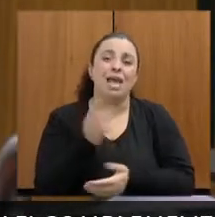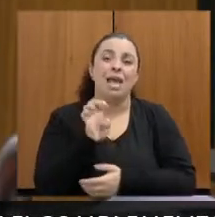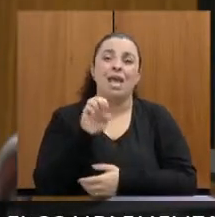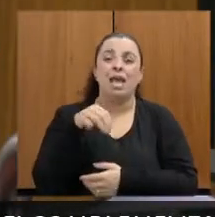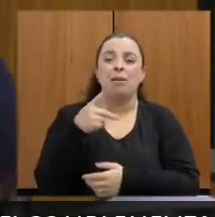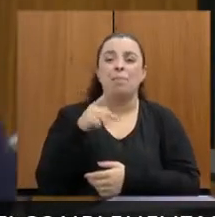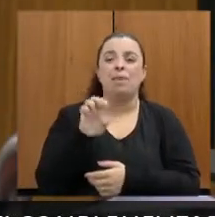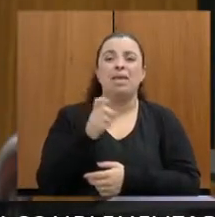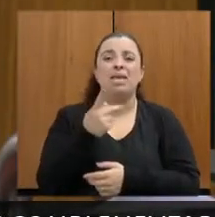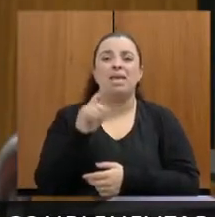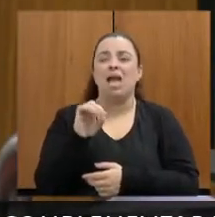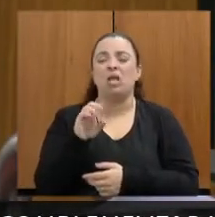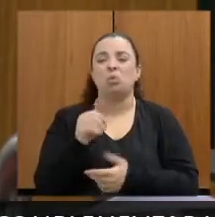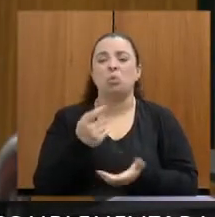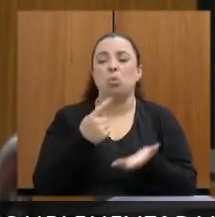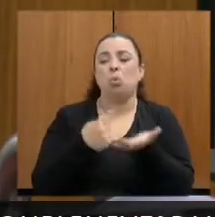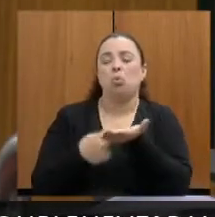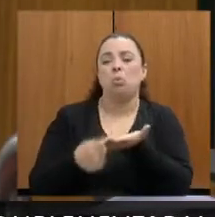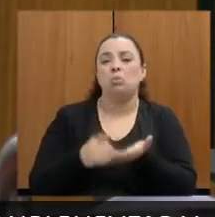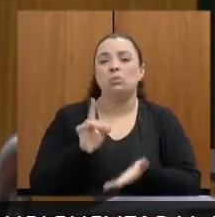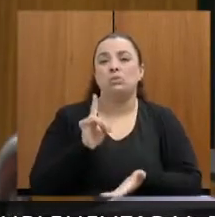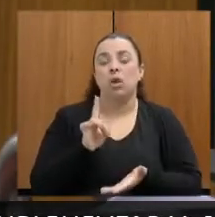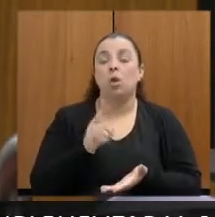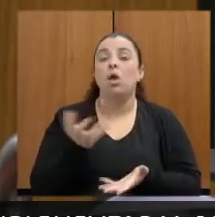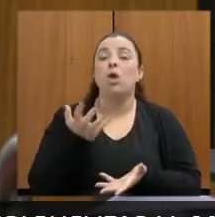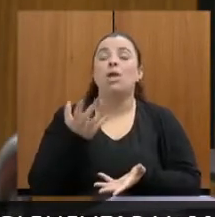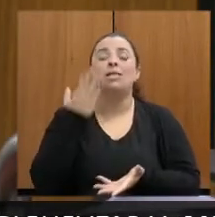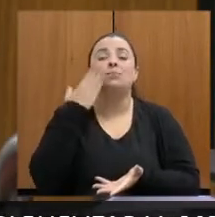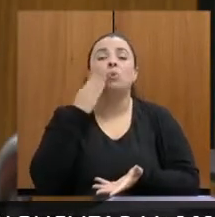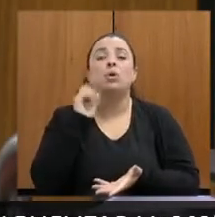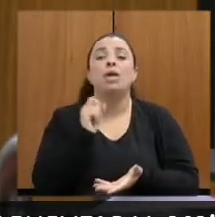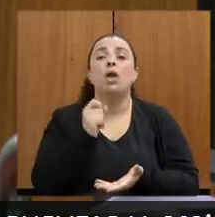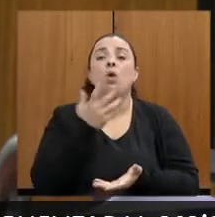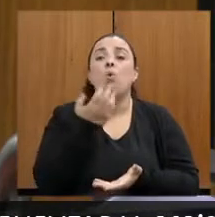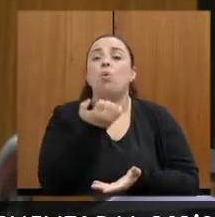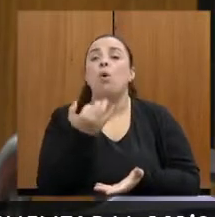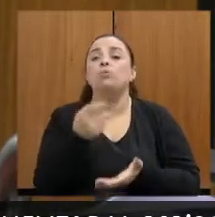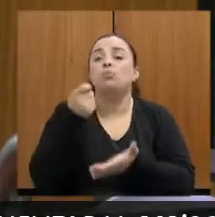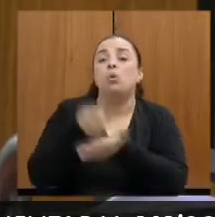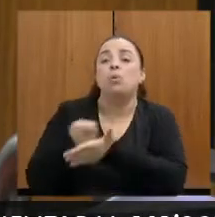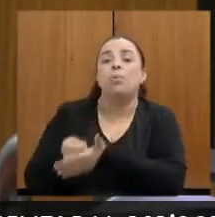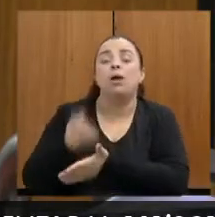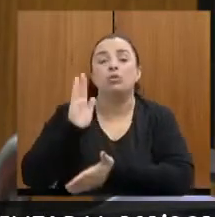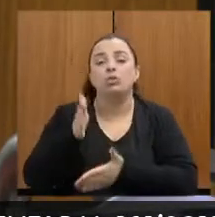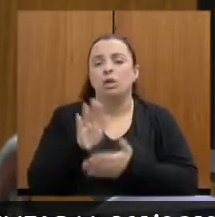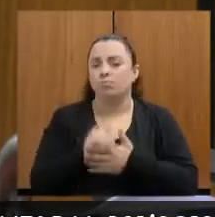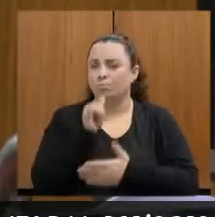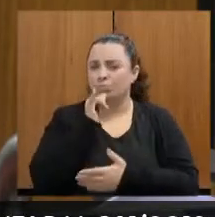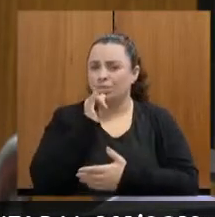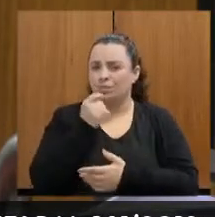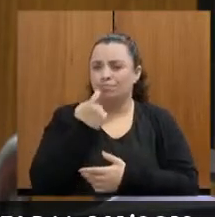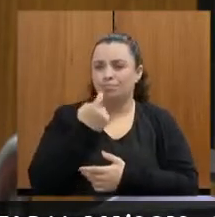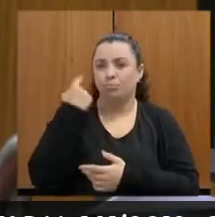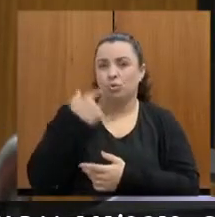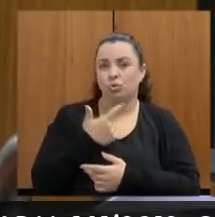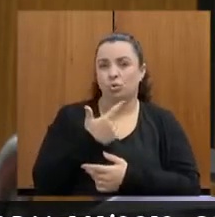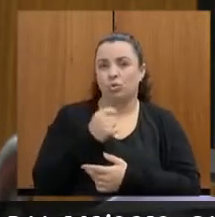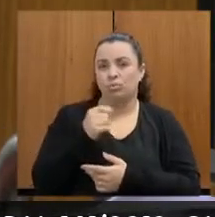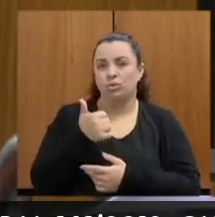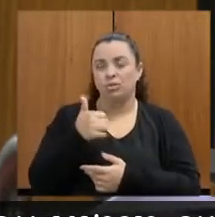porque o que chega a população então eu quero aqui só registrar que em 2019 o governo do estado